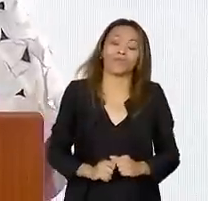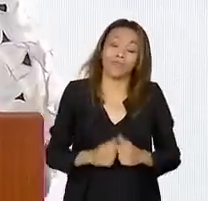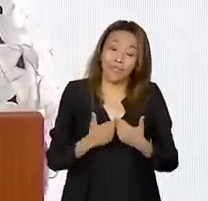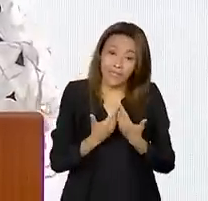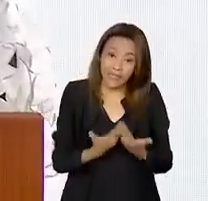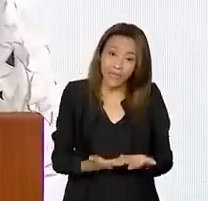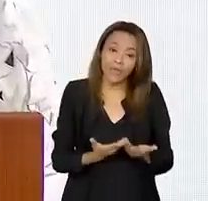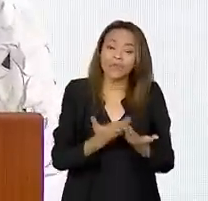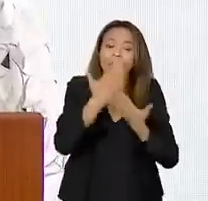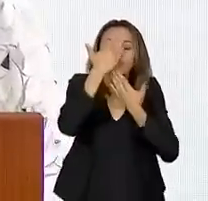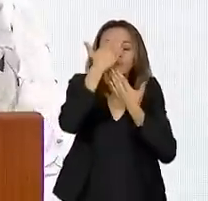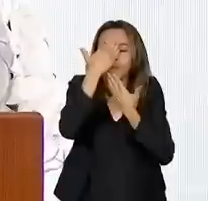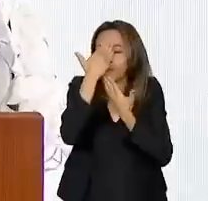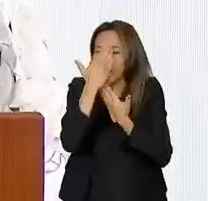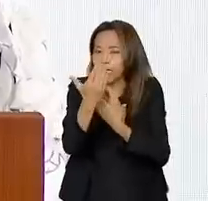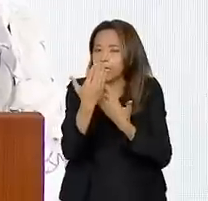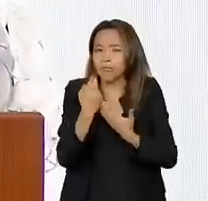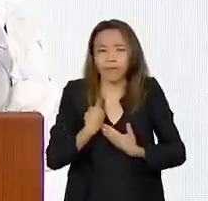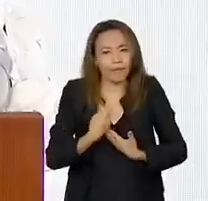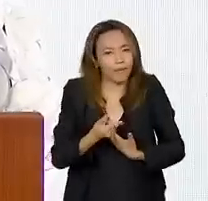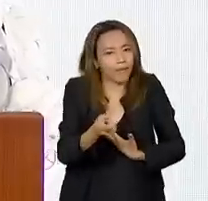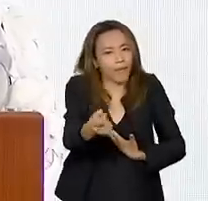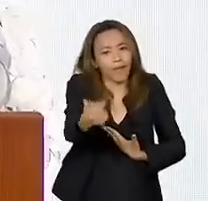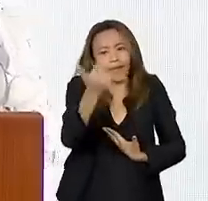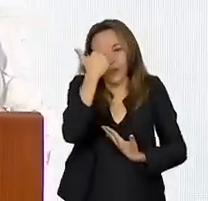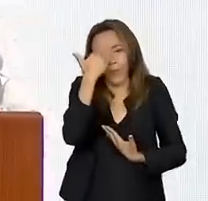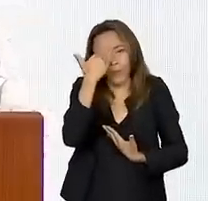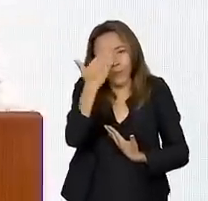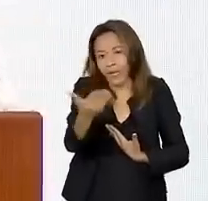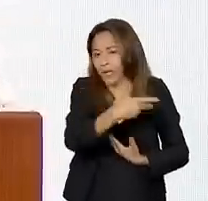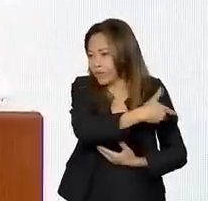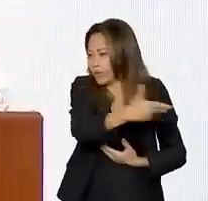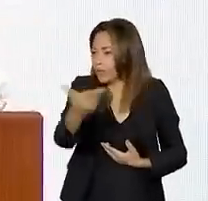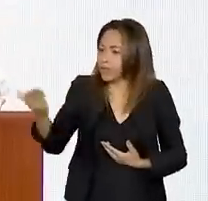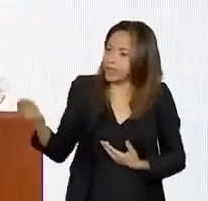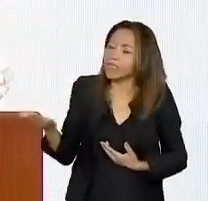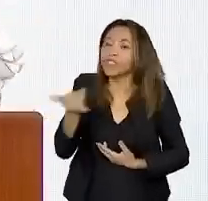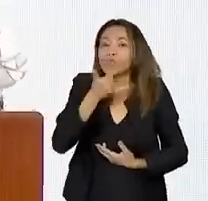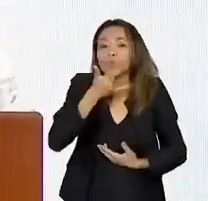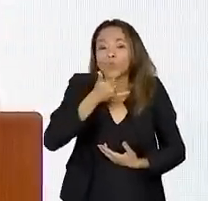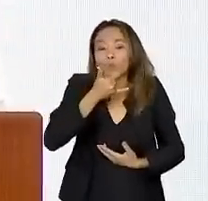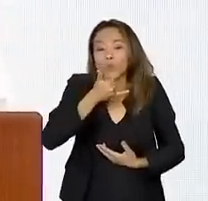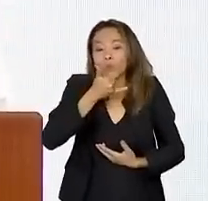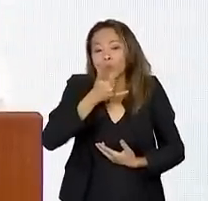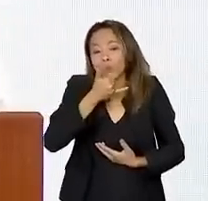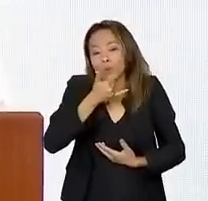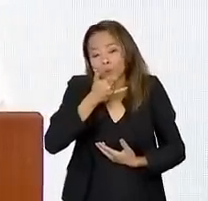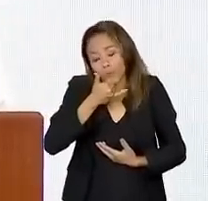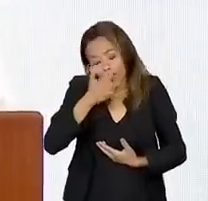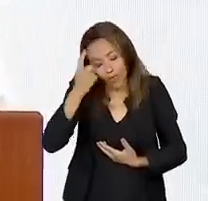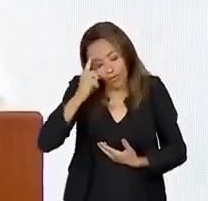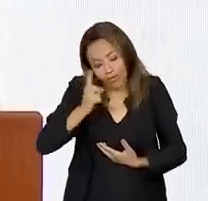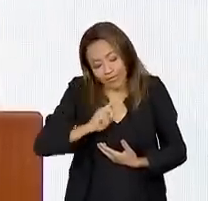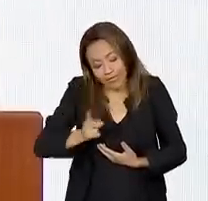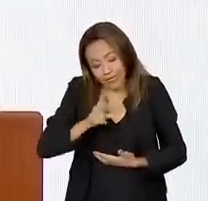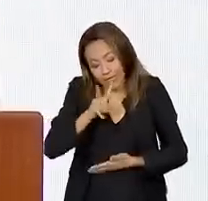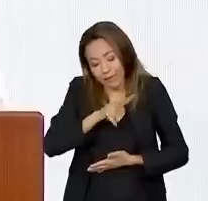Então, meu eterno agradecimento e muito obrigado a todos e desculpe essa